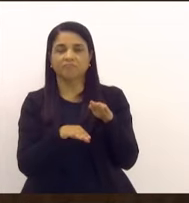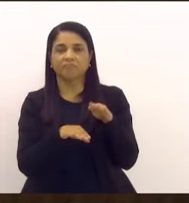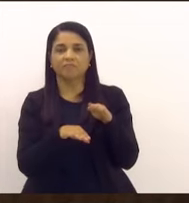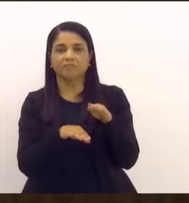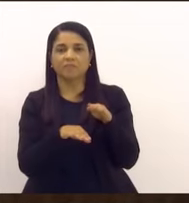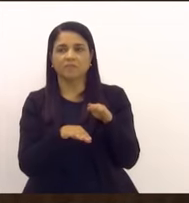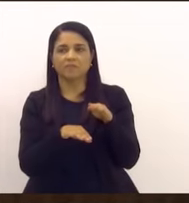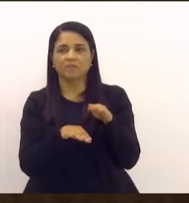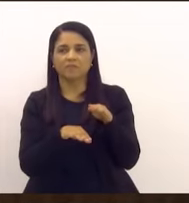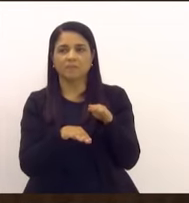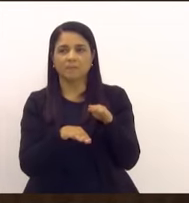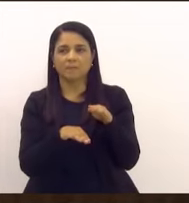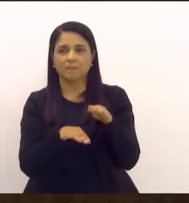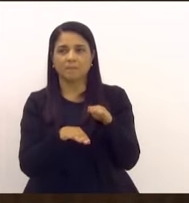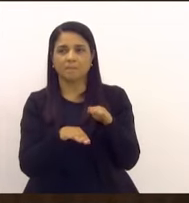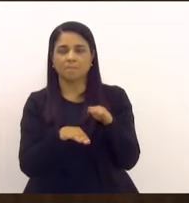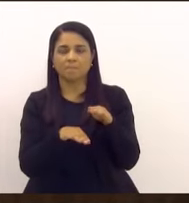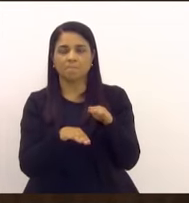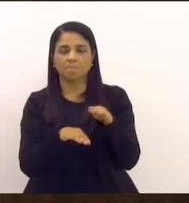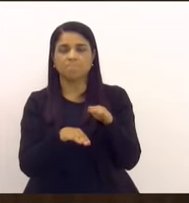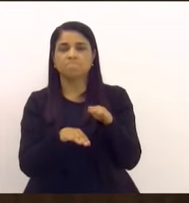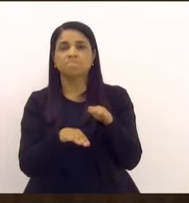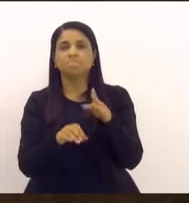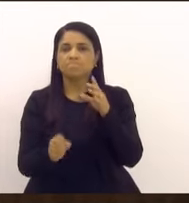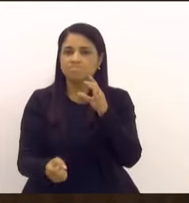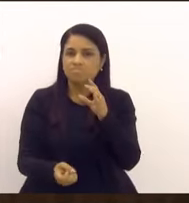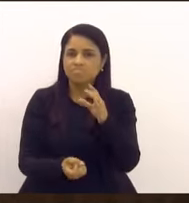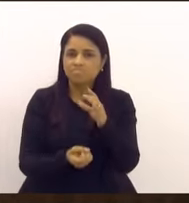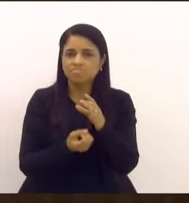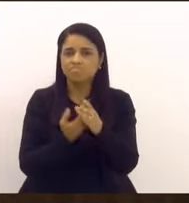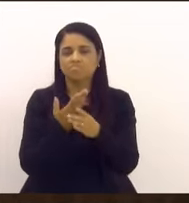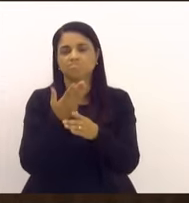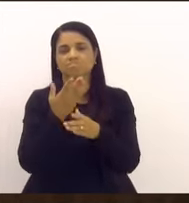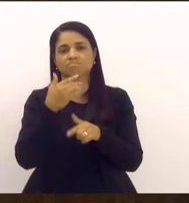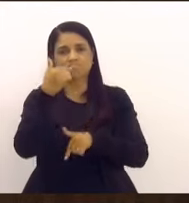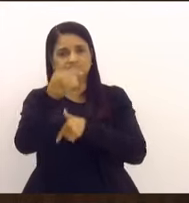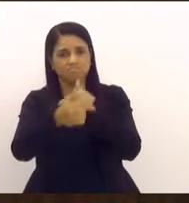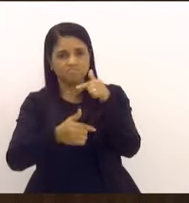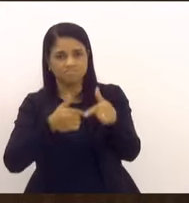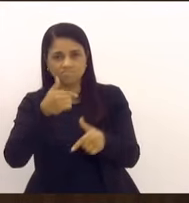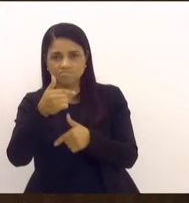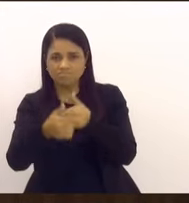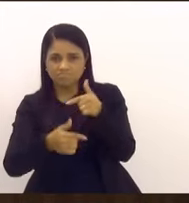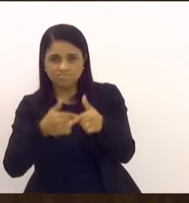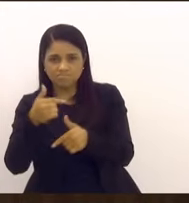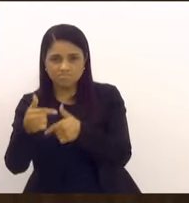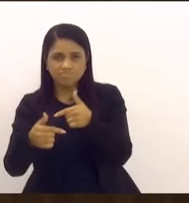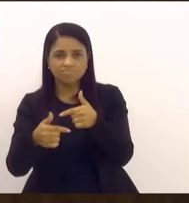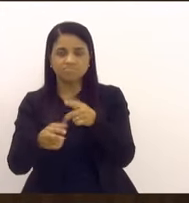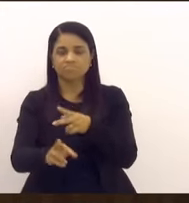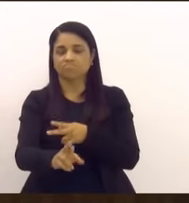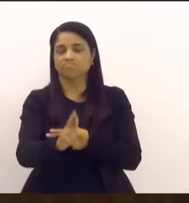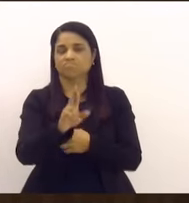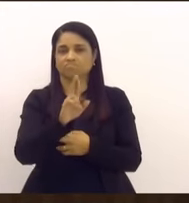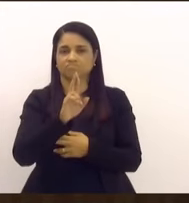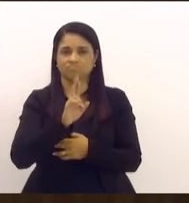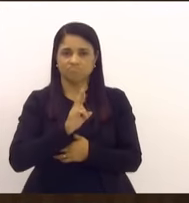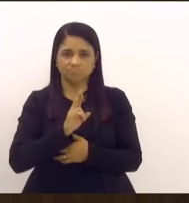de produzirem e de não terem o retorno de nem mesmo